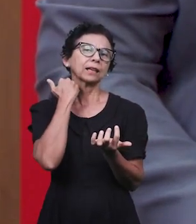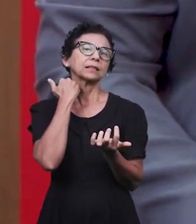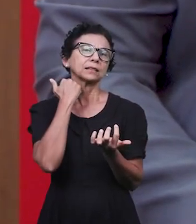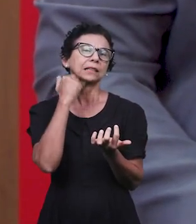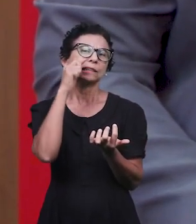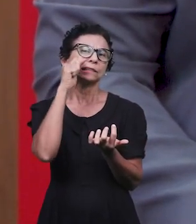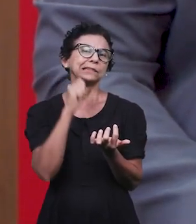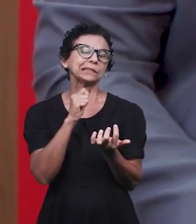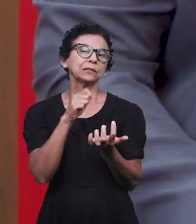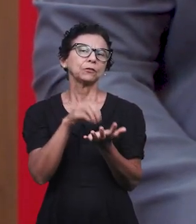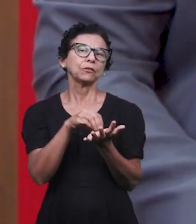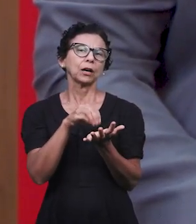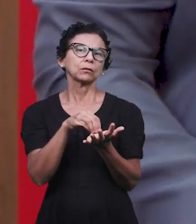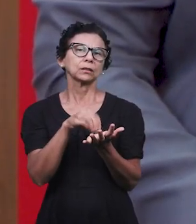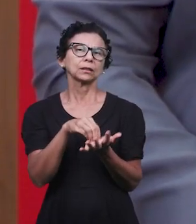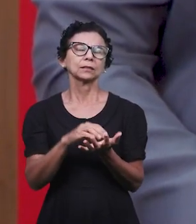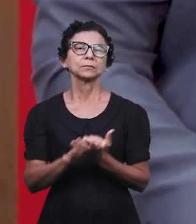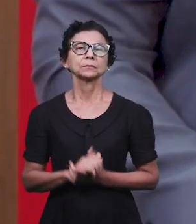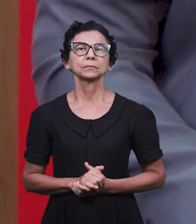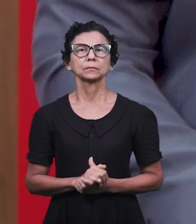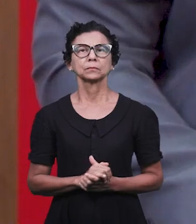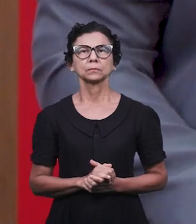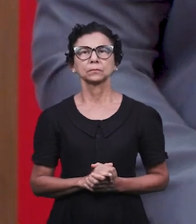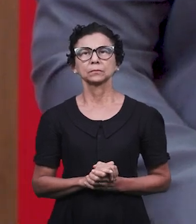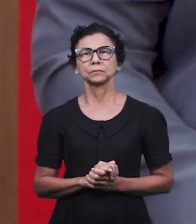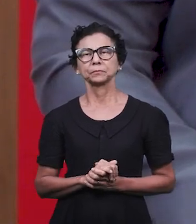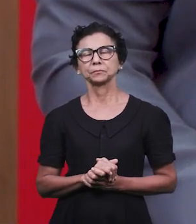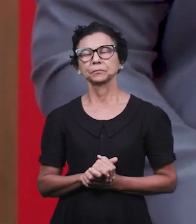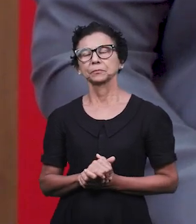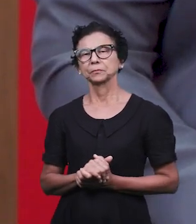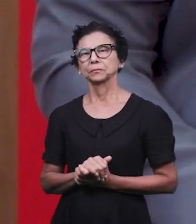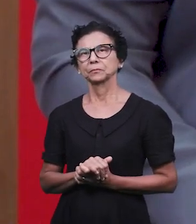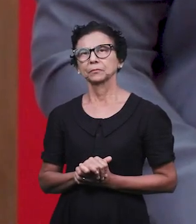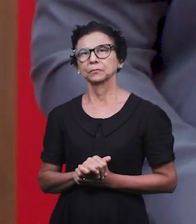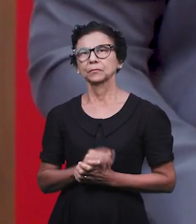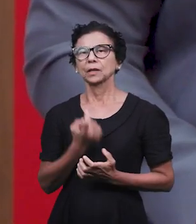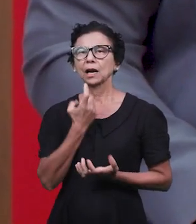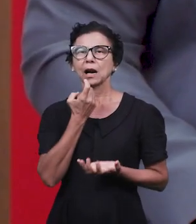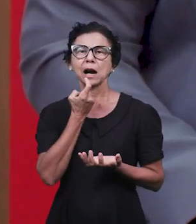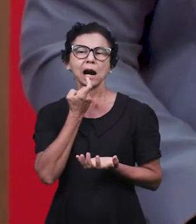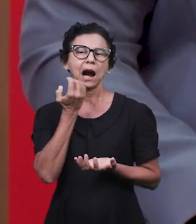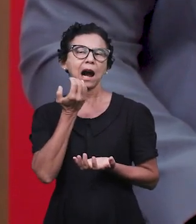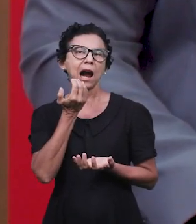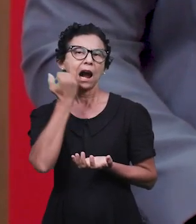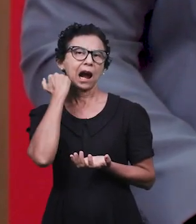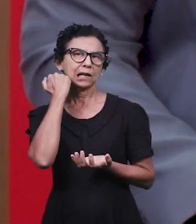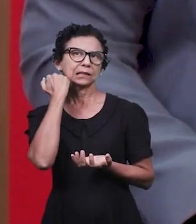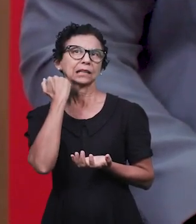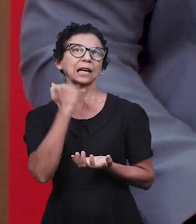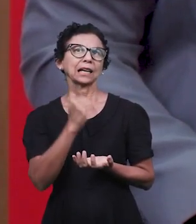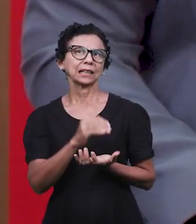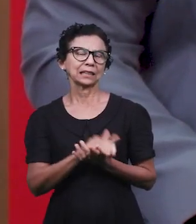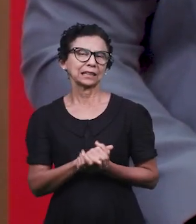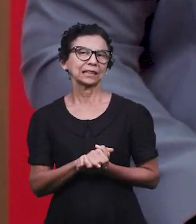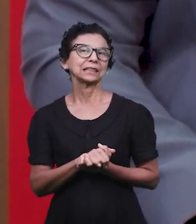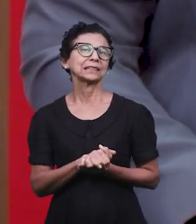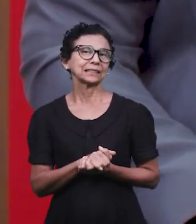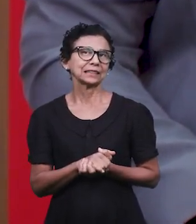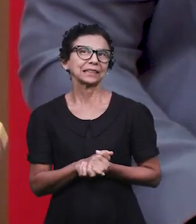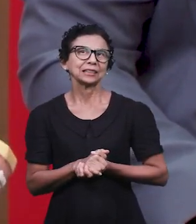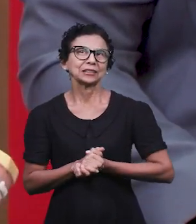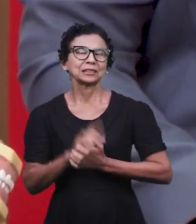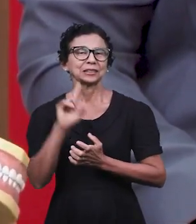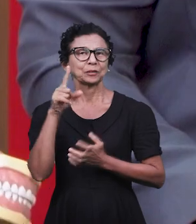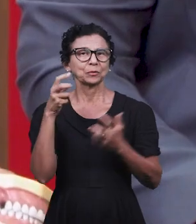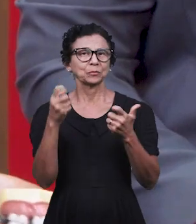aqui de trás. É bem comum acontecer, né? Porque dessas ranhuras que a gente tem aqui atrás e que, né, mais pra frente a